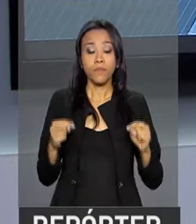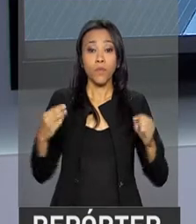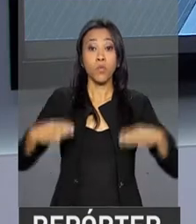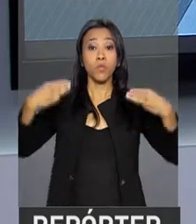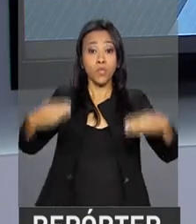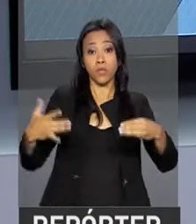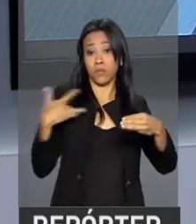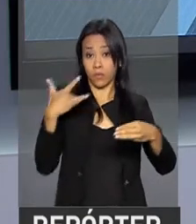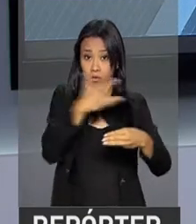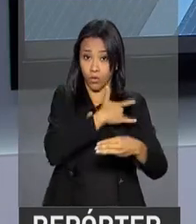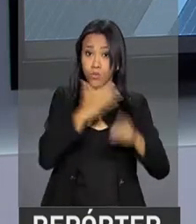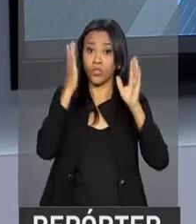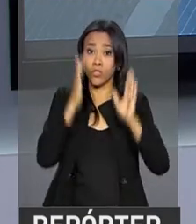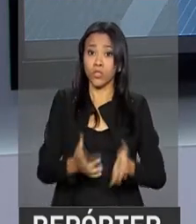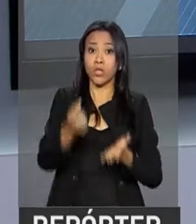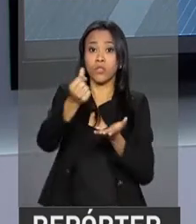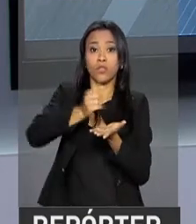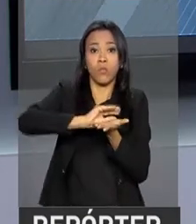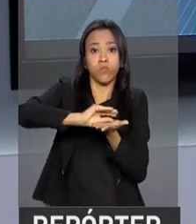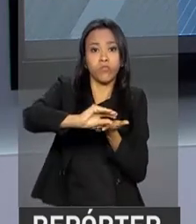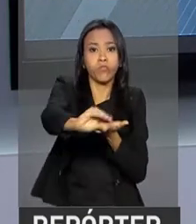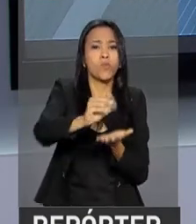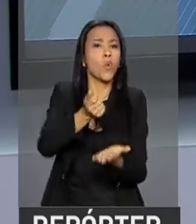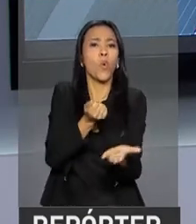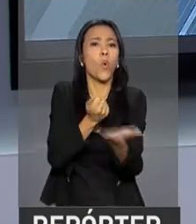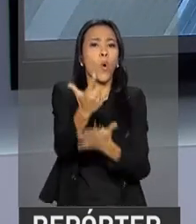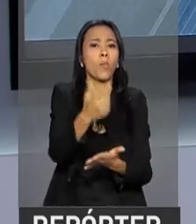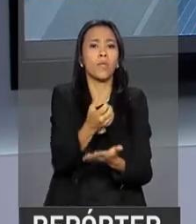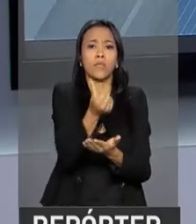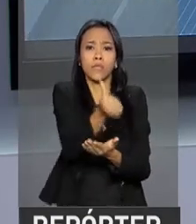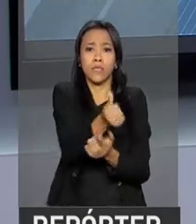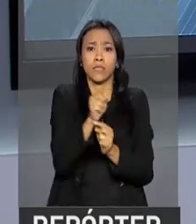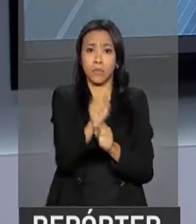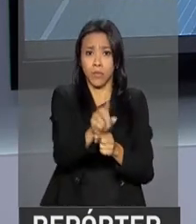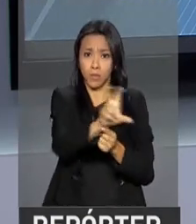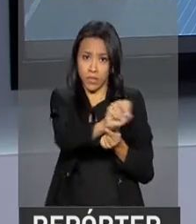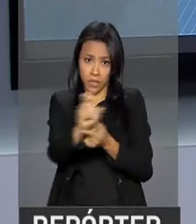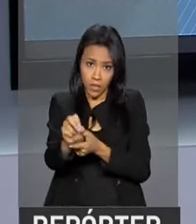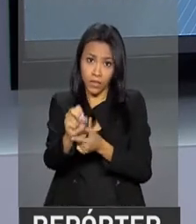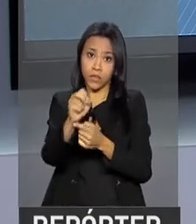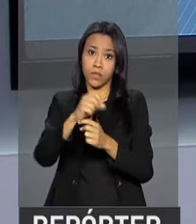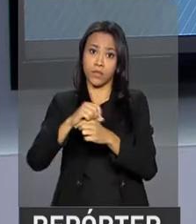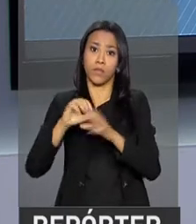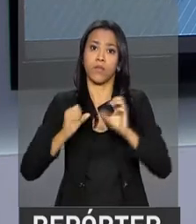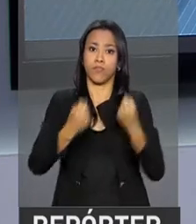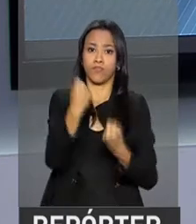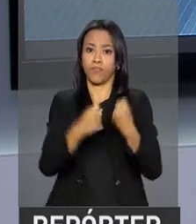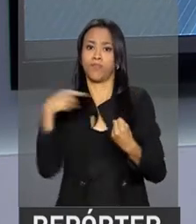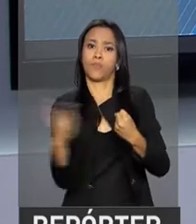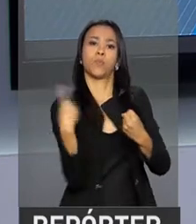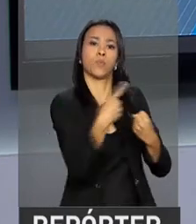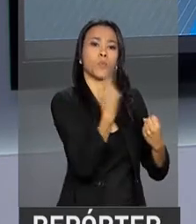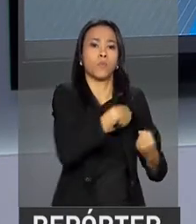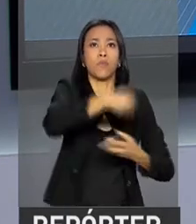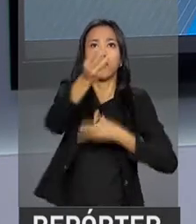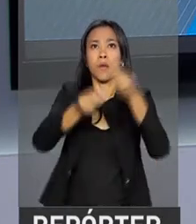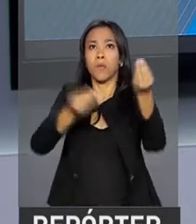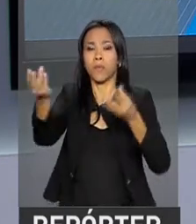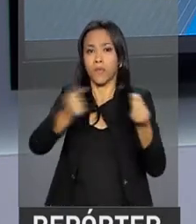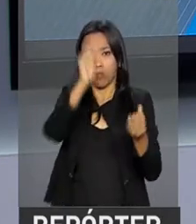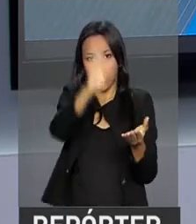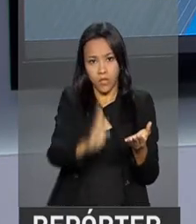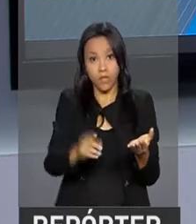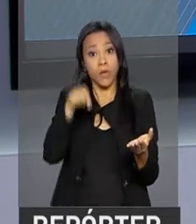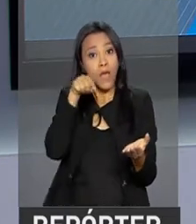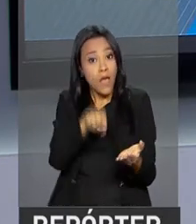Saúde liberou recursos para a compra de 6.500 ambulâncias que vão ser distribuídas em todo o país. A aquisição do veículo